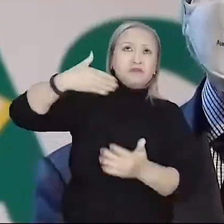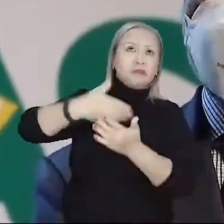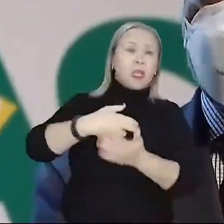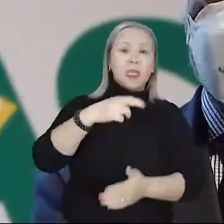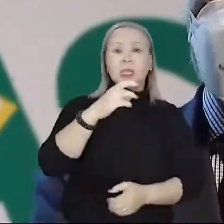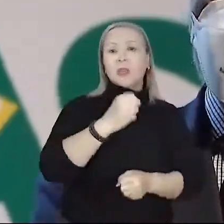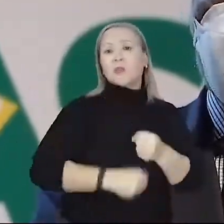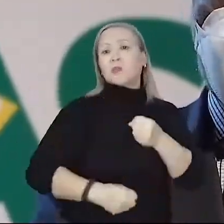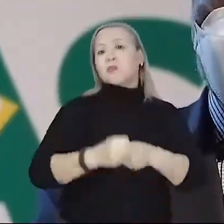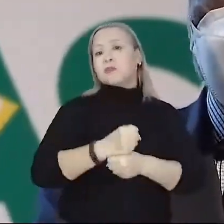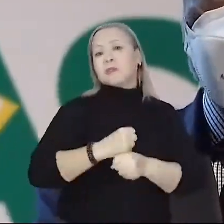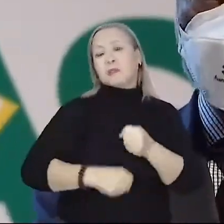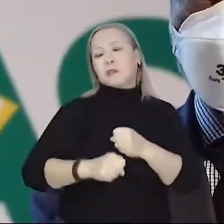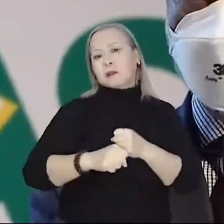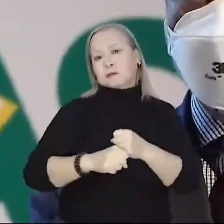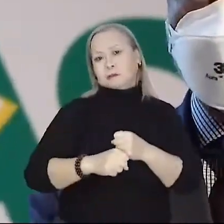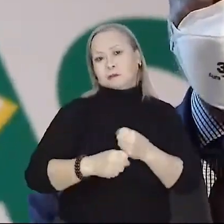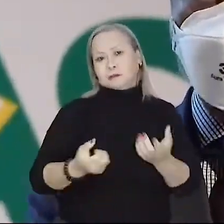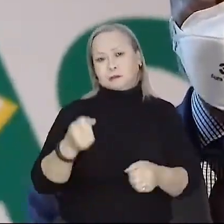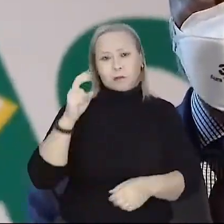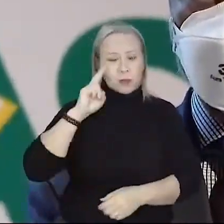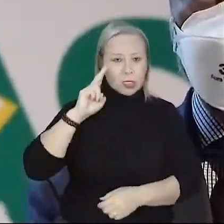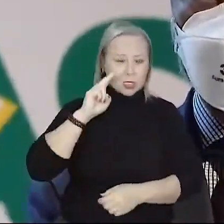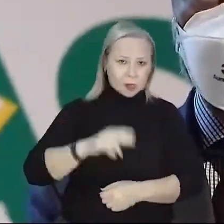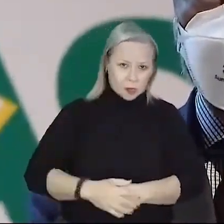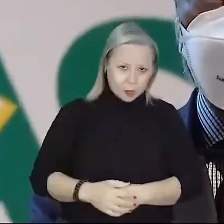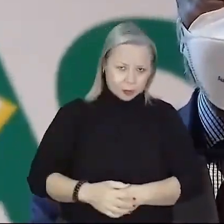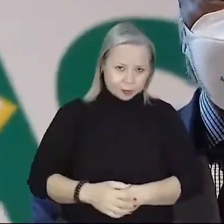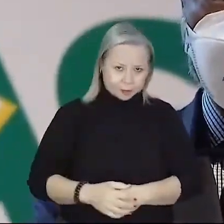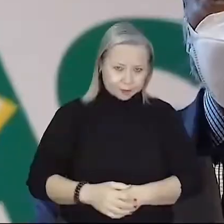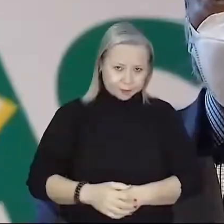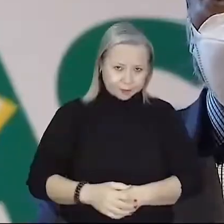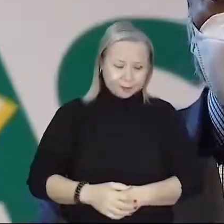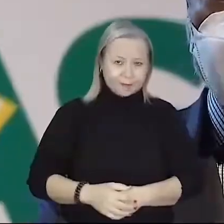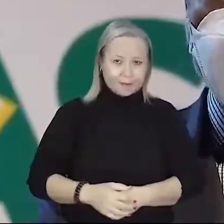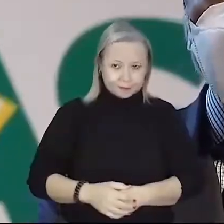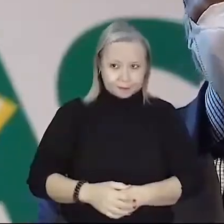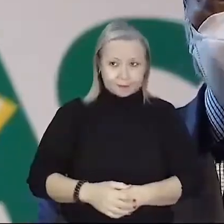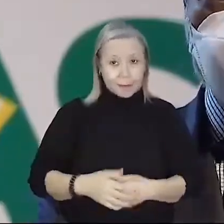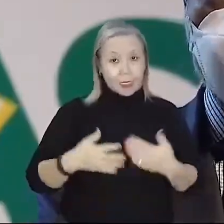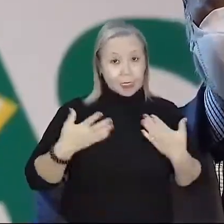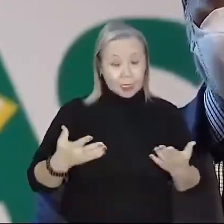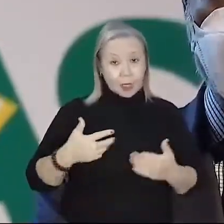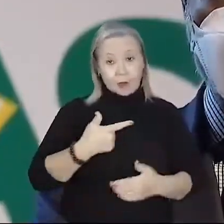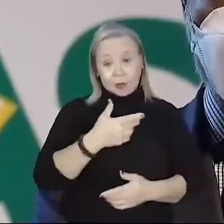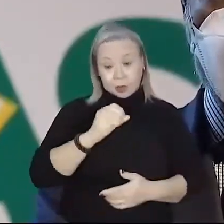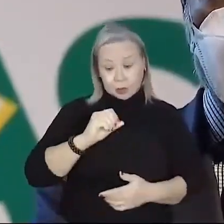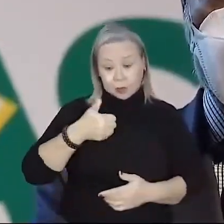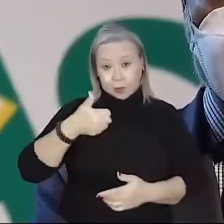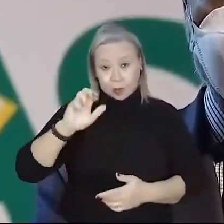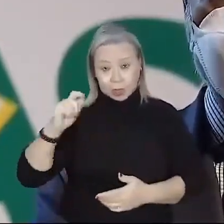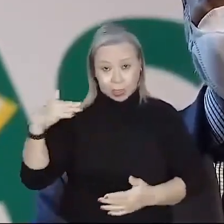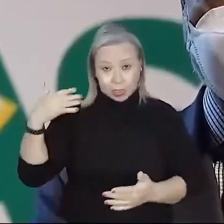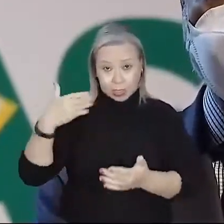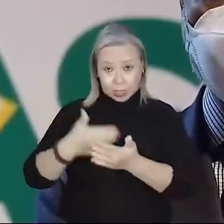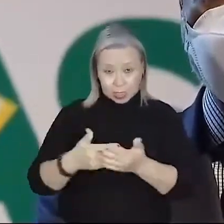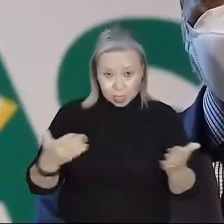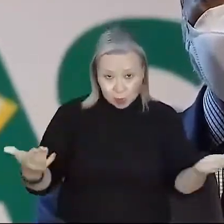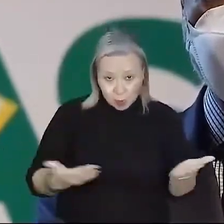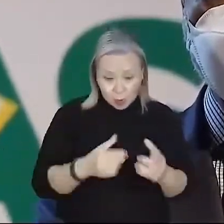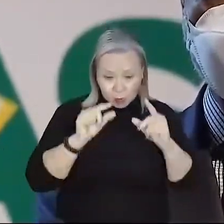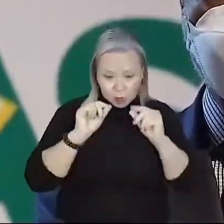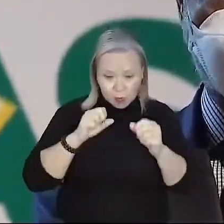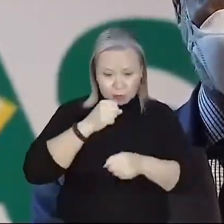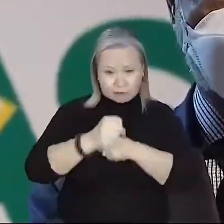vai completar 50 anos no ano que vem. Ele é anterior, inclusive, ao SUS. Então, de 2015 para cá, em